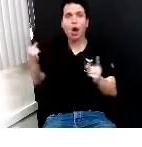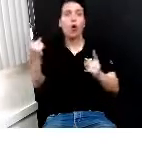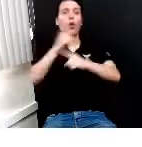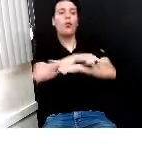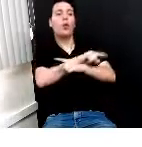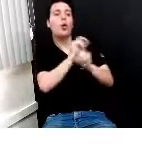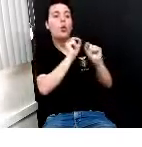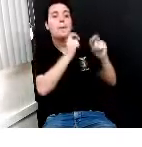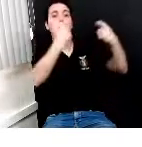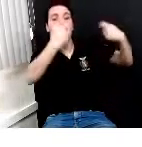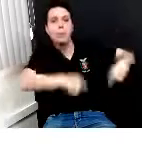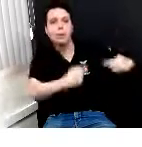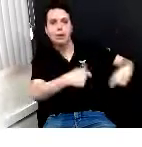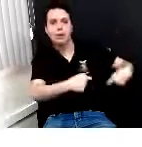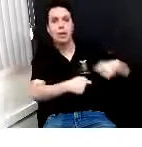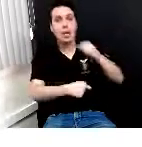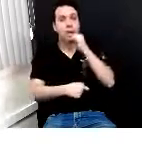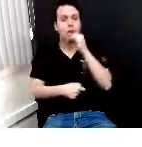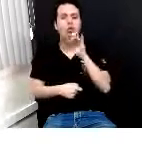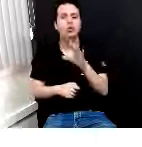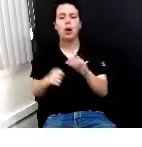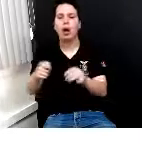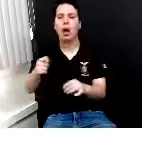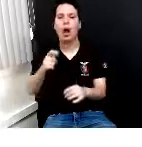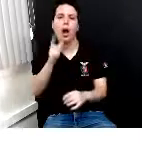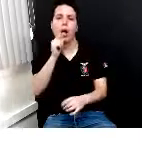mãos apenas com água, o ato de não